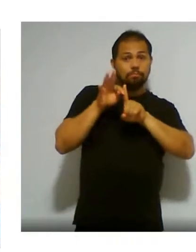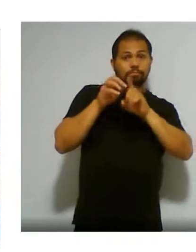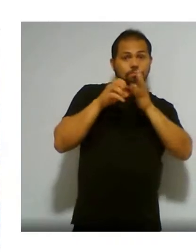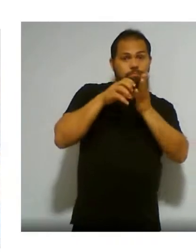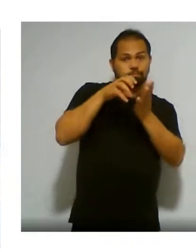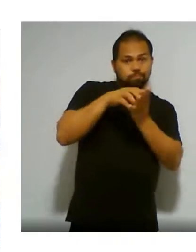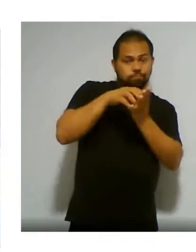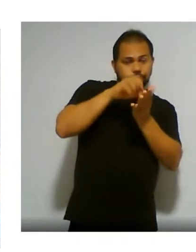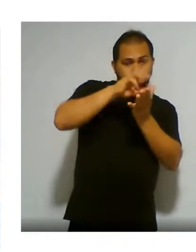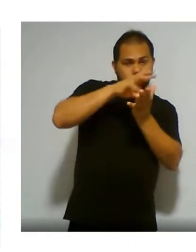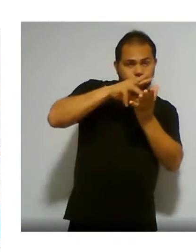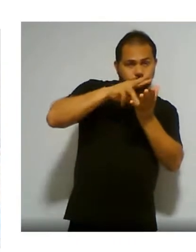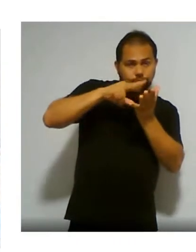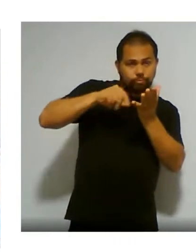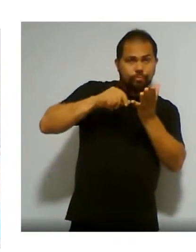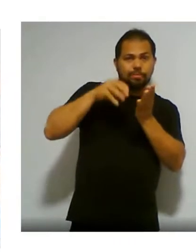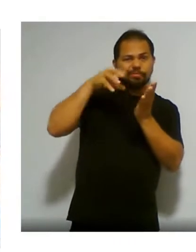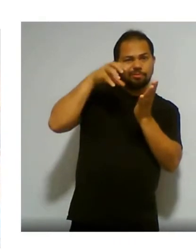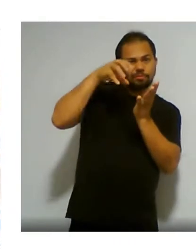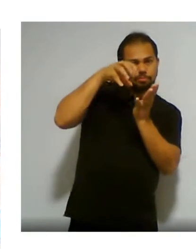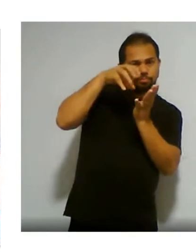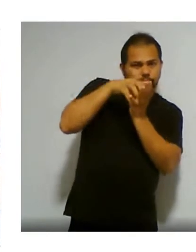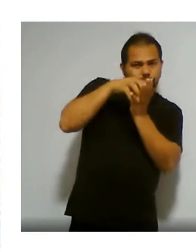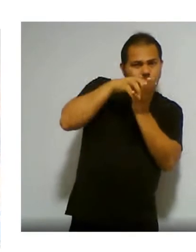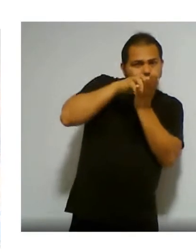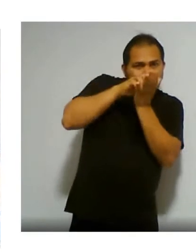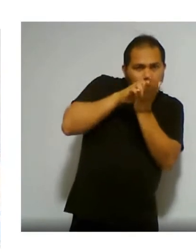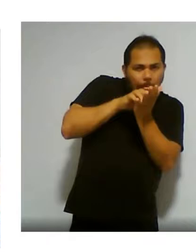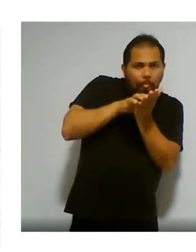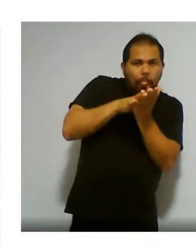vai permitir que essa pasta se espalhe.